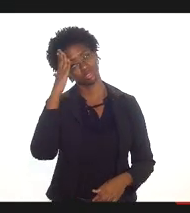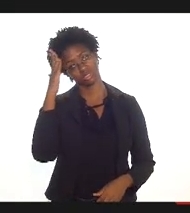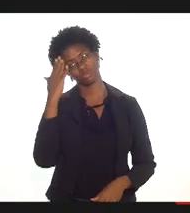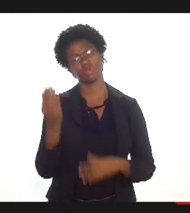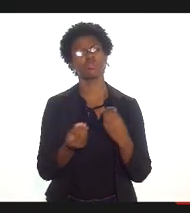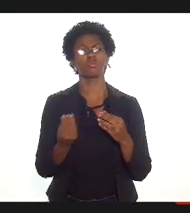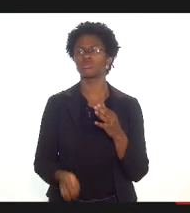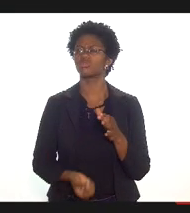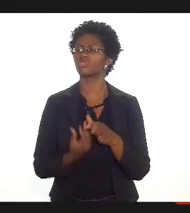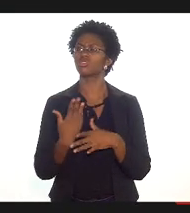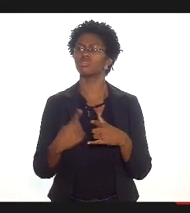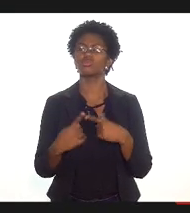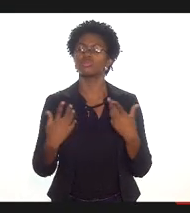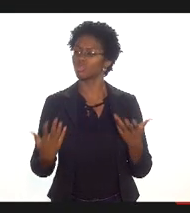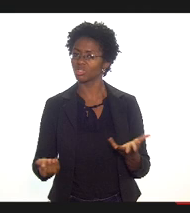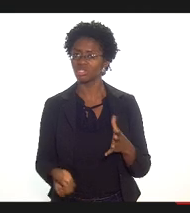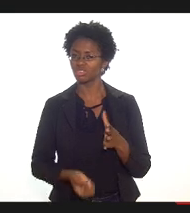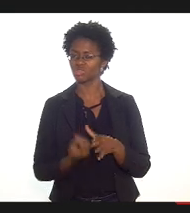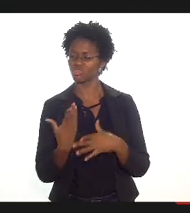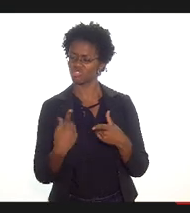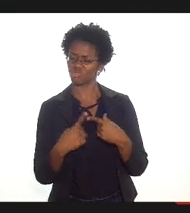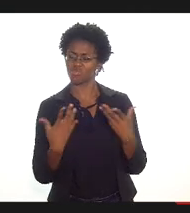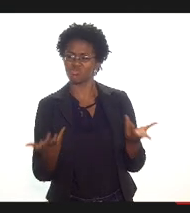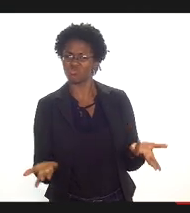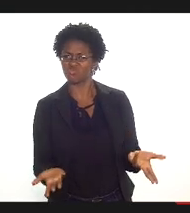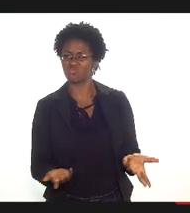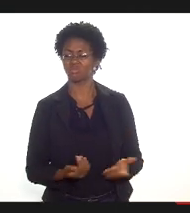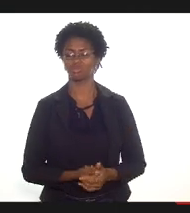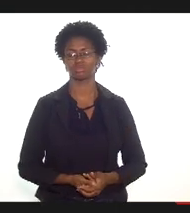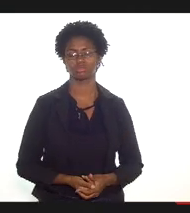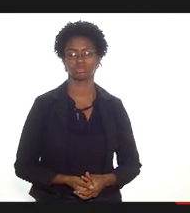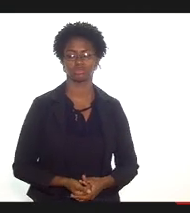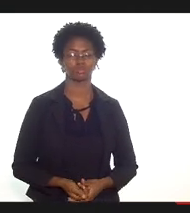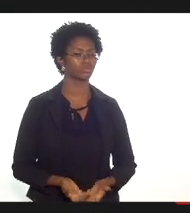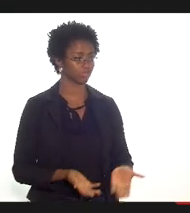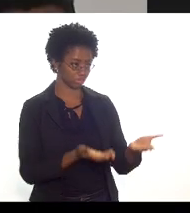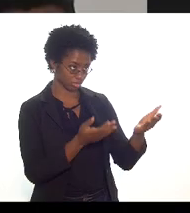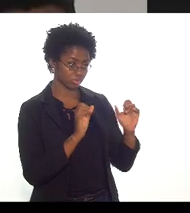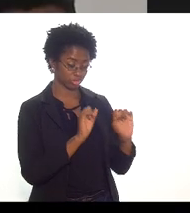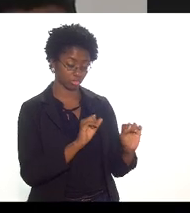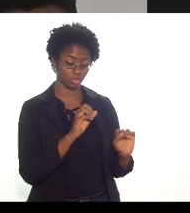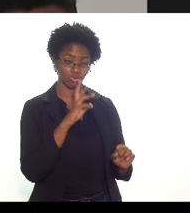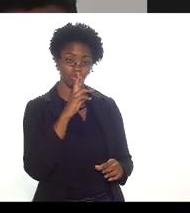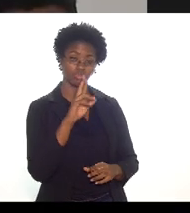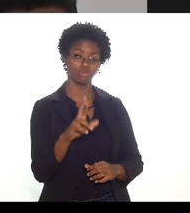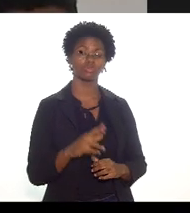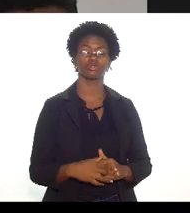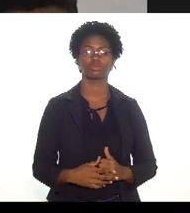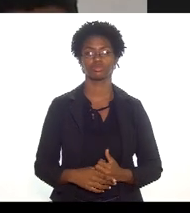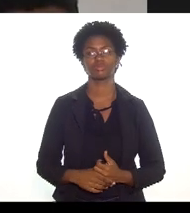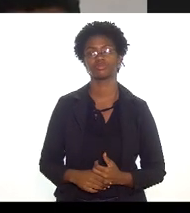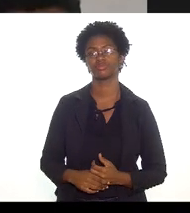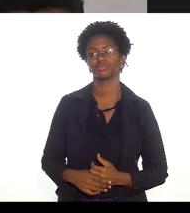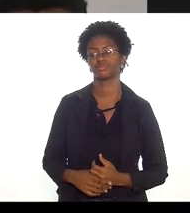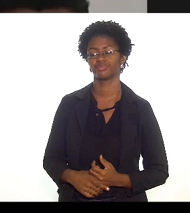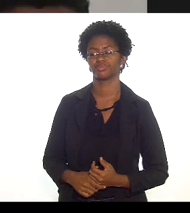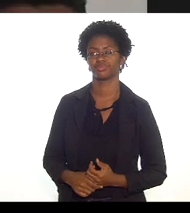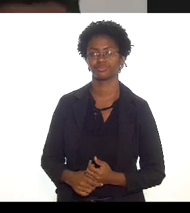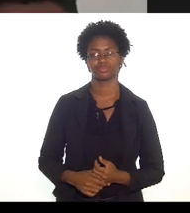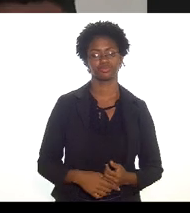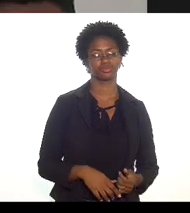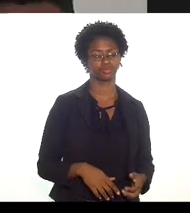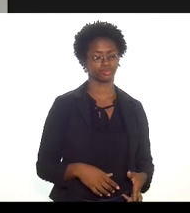que surgiu e como que surgiu, né? Então, passar a palavra para a